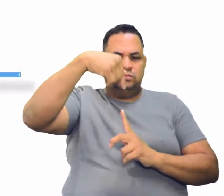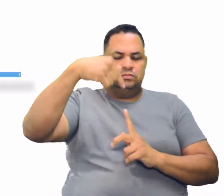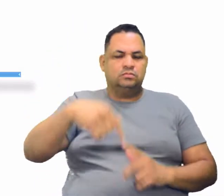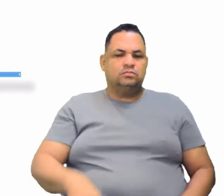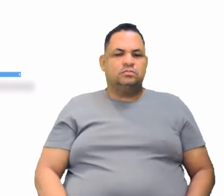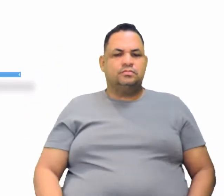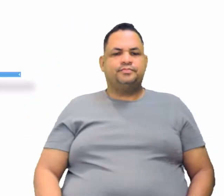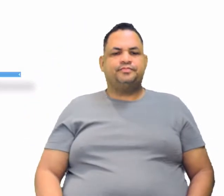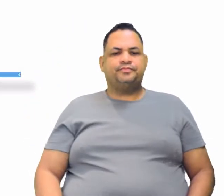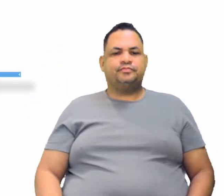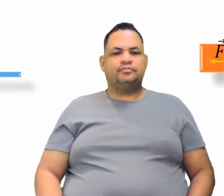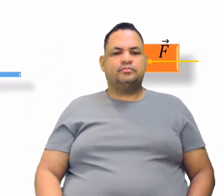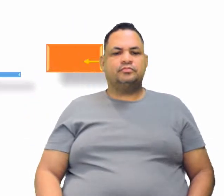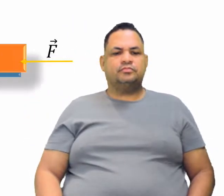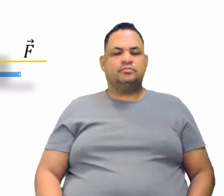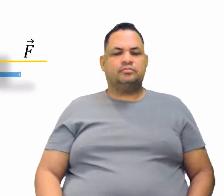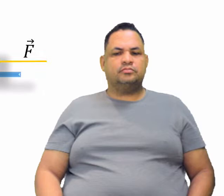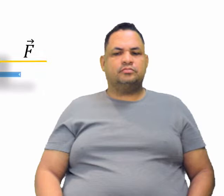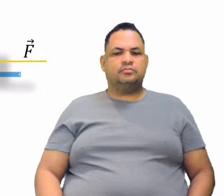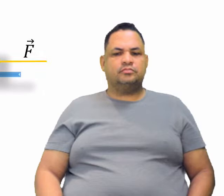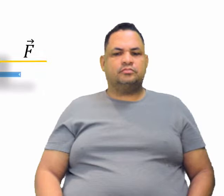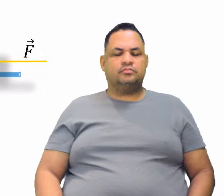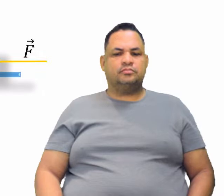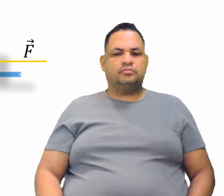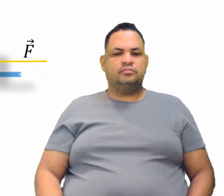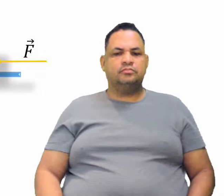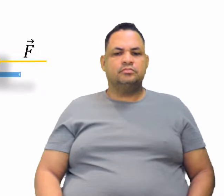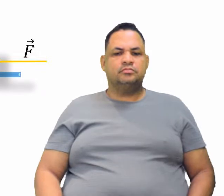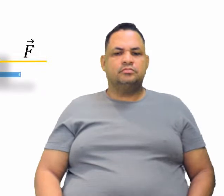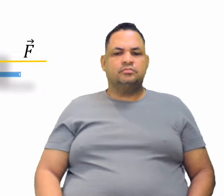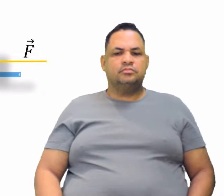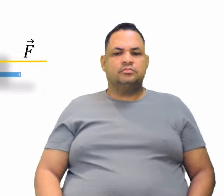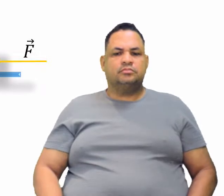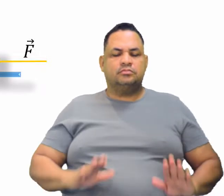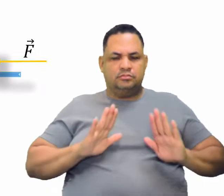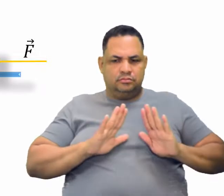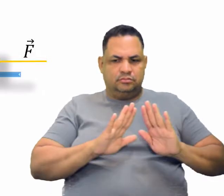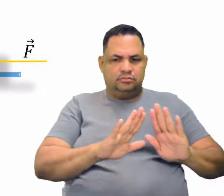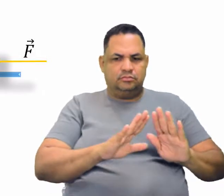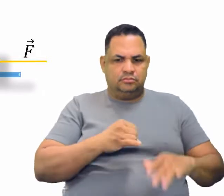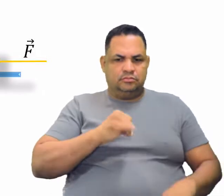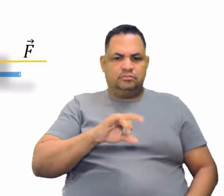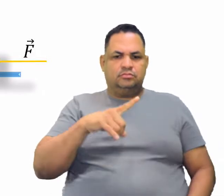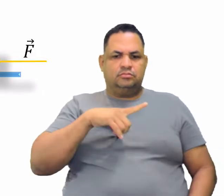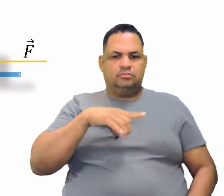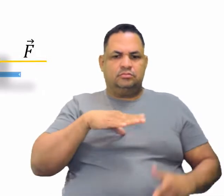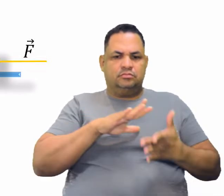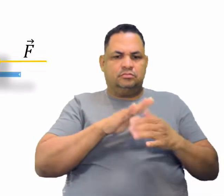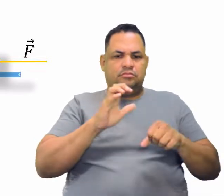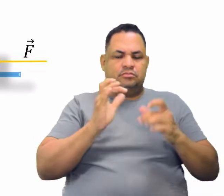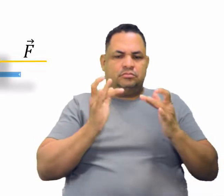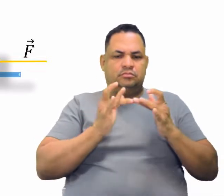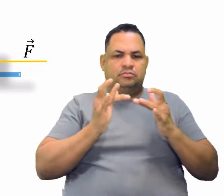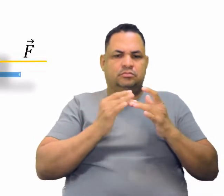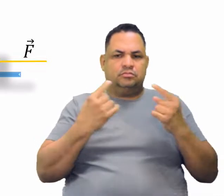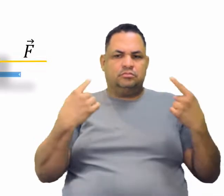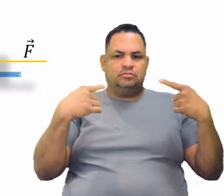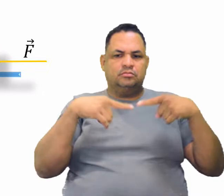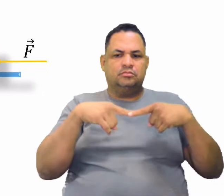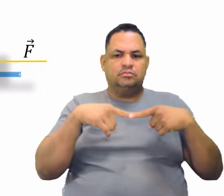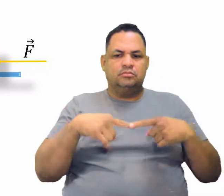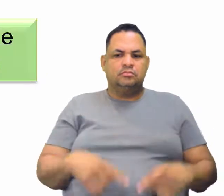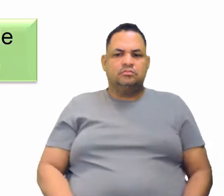Tá bom? Então, o sentido dela é oposto. Olha aí, ó, se tu tá empurrando, tem um atrito ao contrário, belezinha?